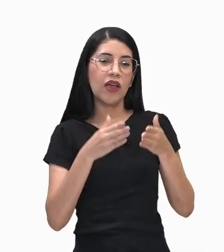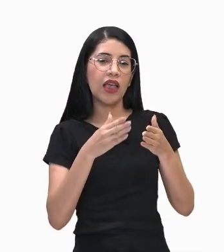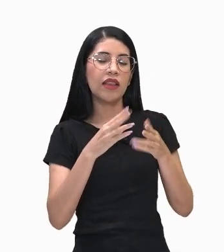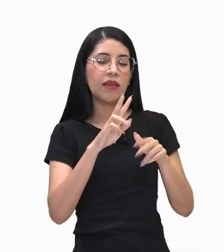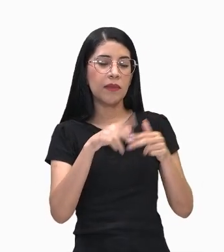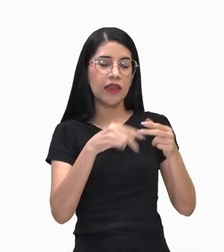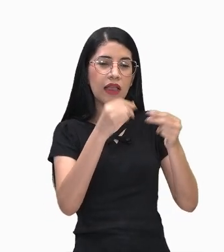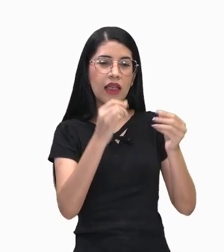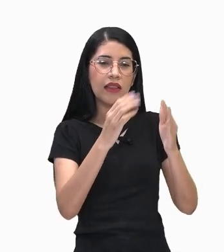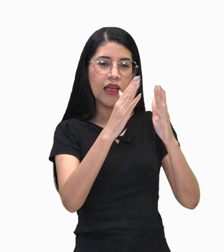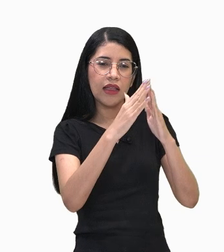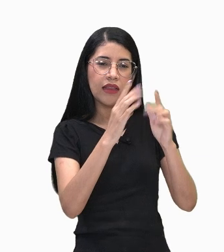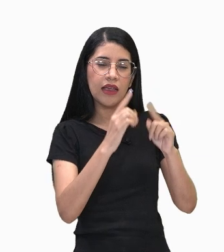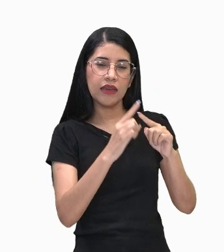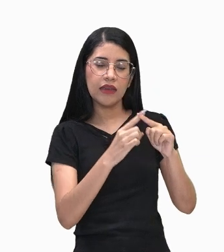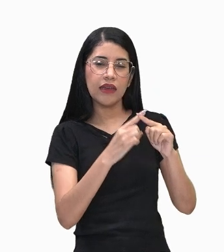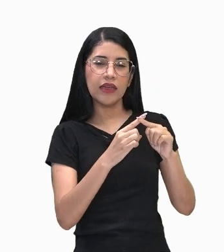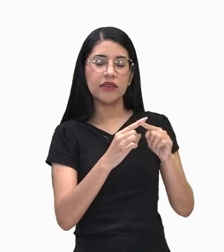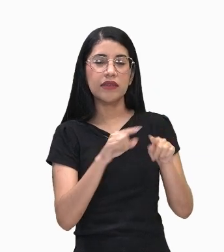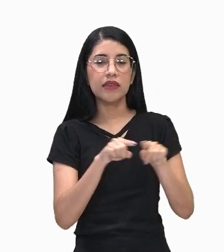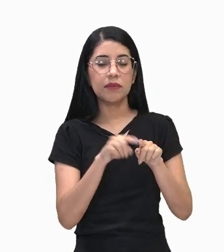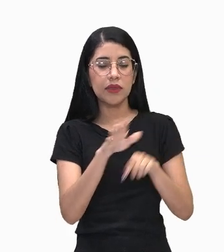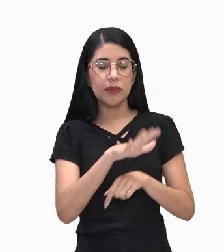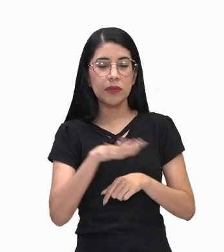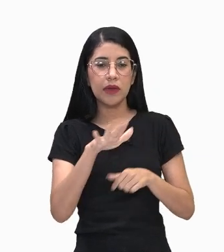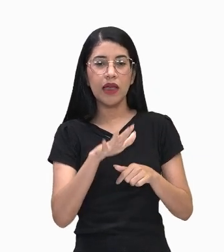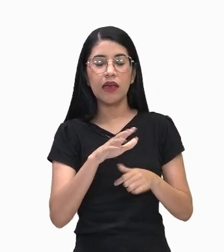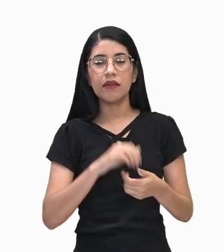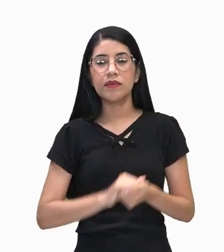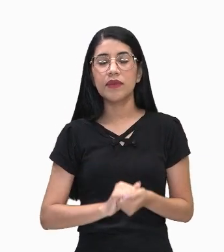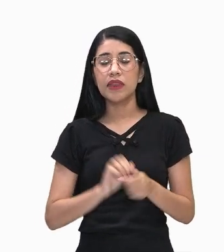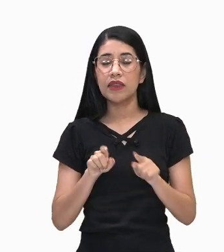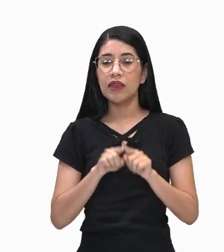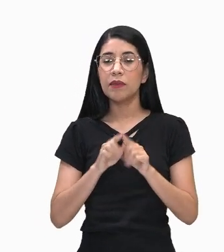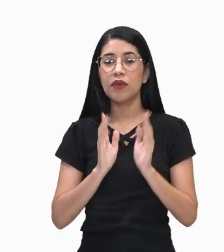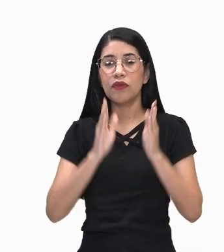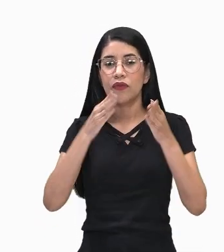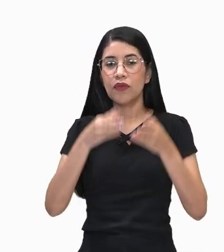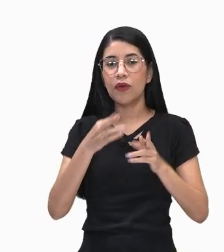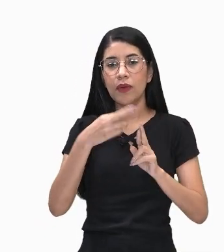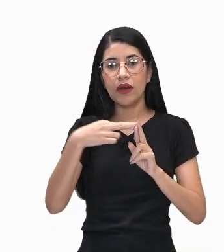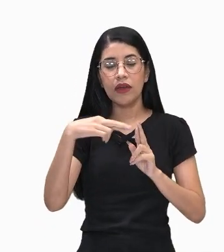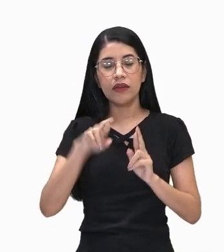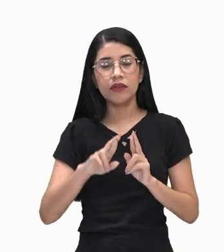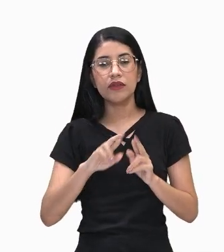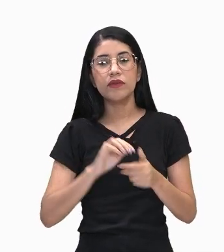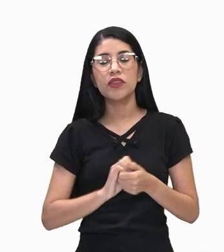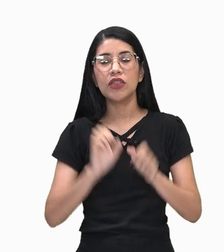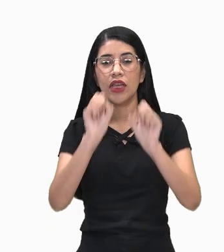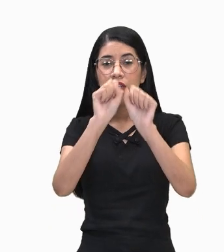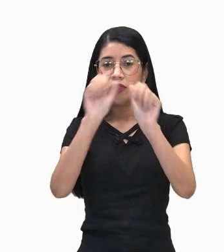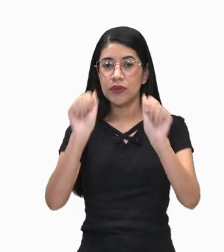sagrados. A grande temática girava em torno da religiosidade. Eram esculturas